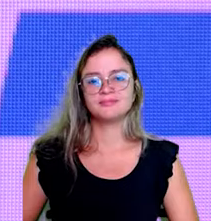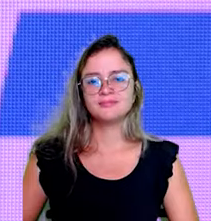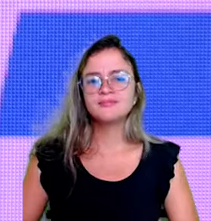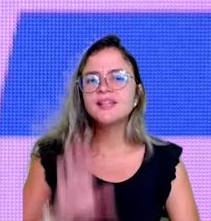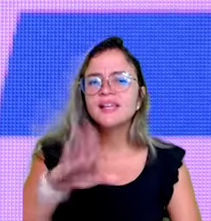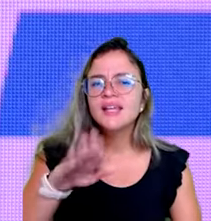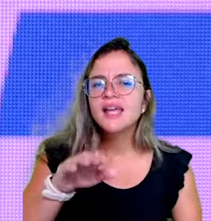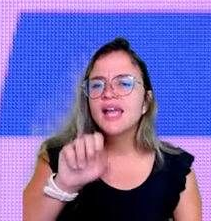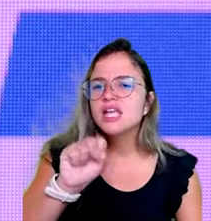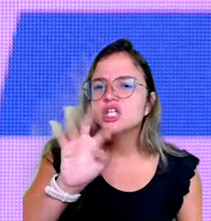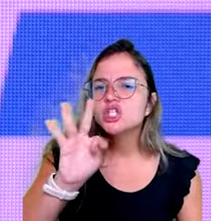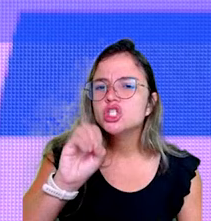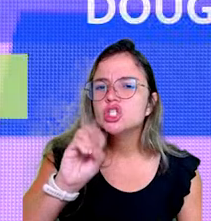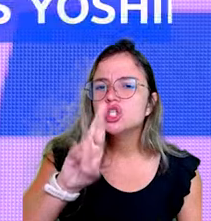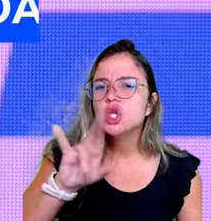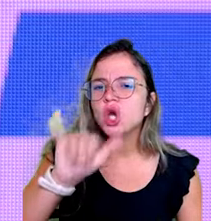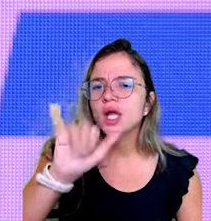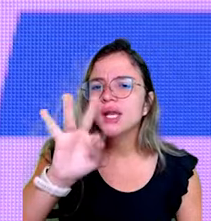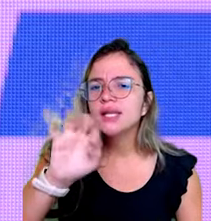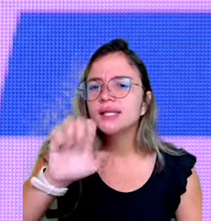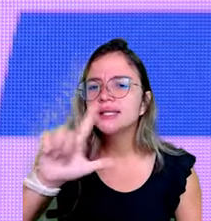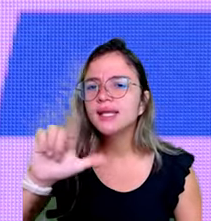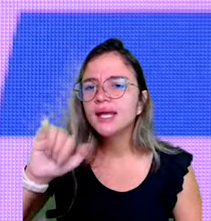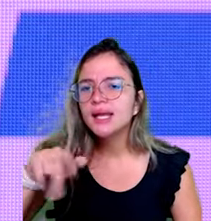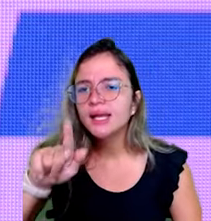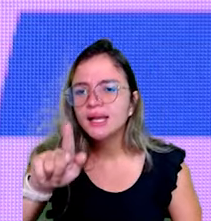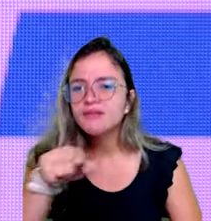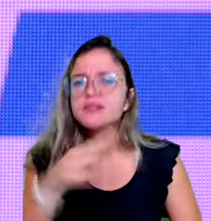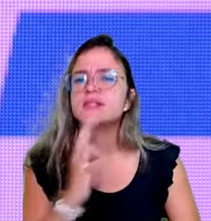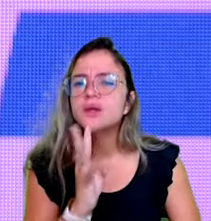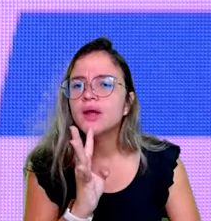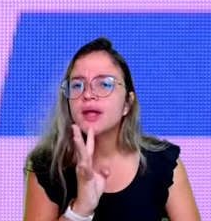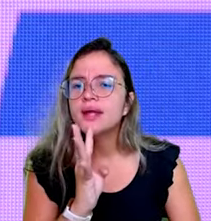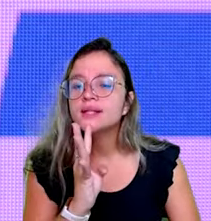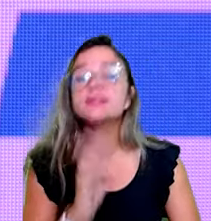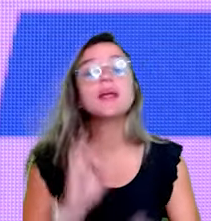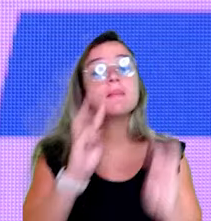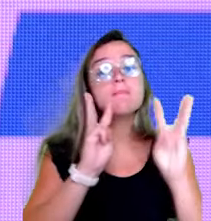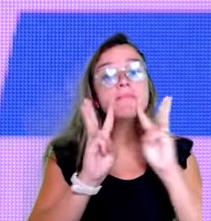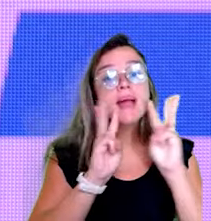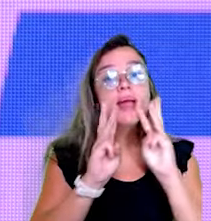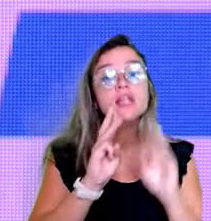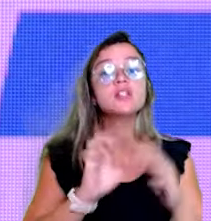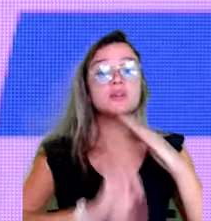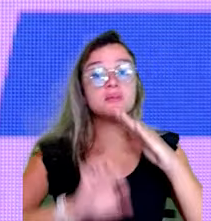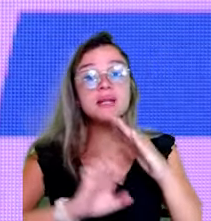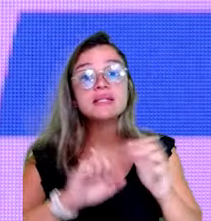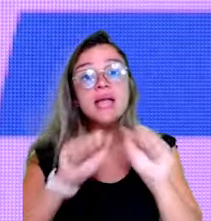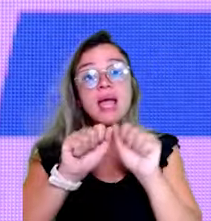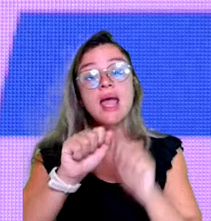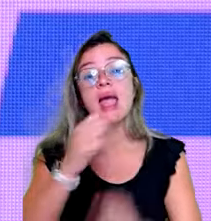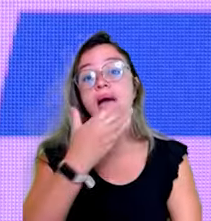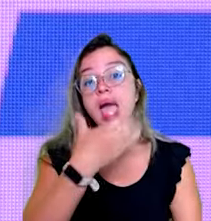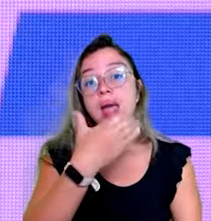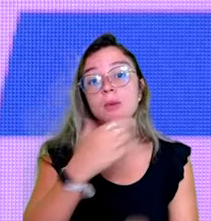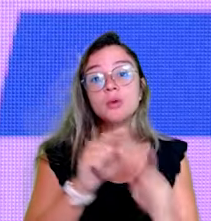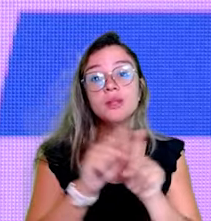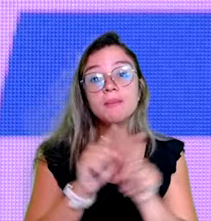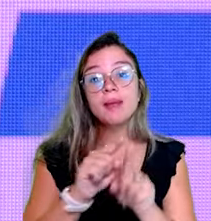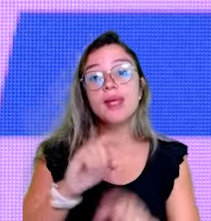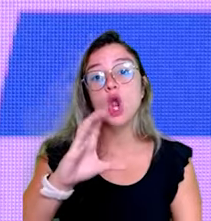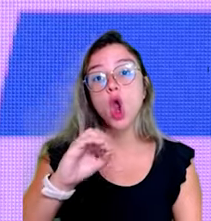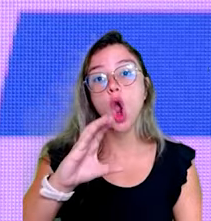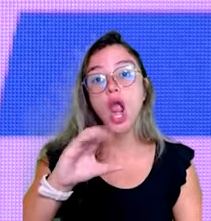Você sabe o que é storytelling? Storytelling é uma técnica utilizada pelo marketing de empresas como a Apple e a Coca-Cola para narrar